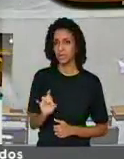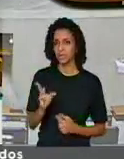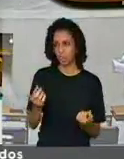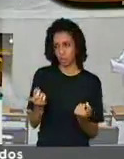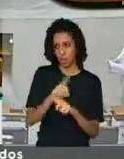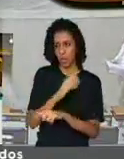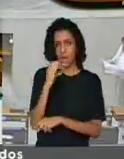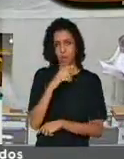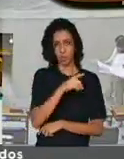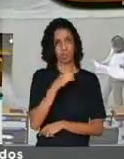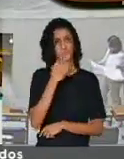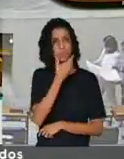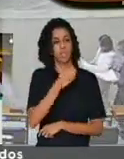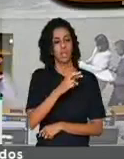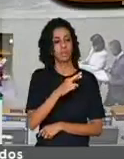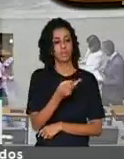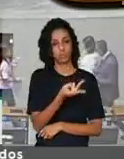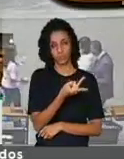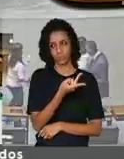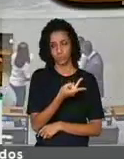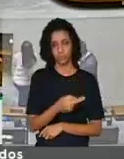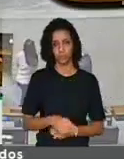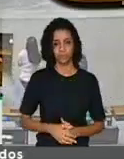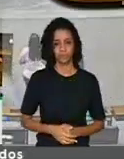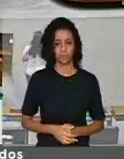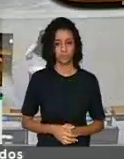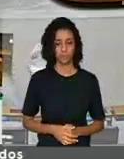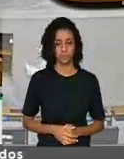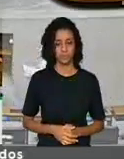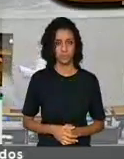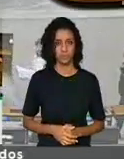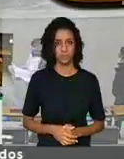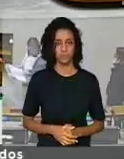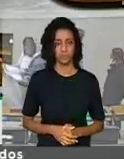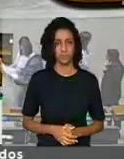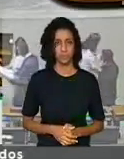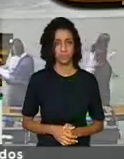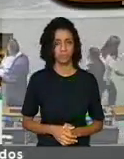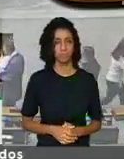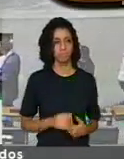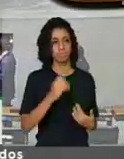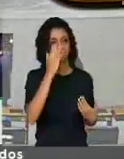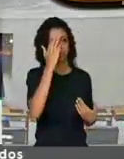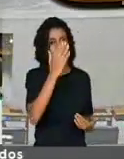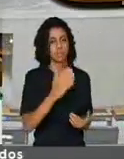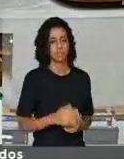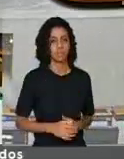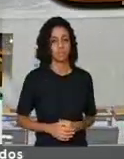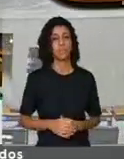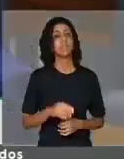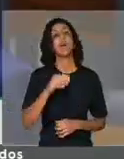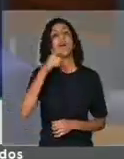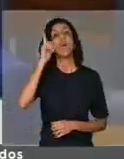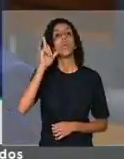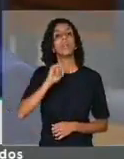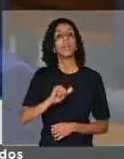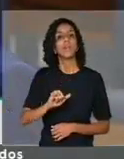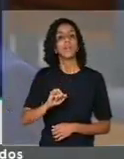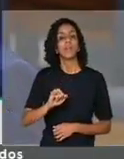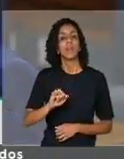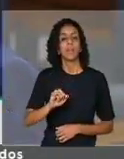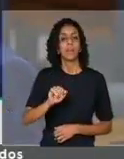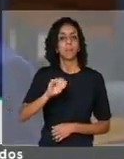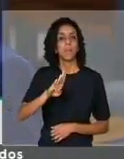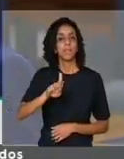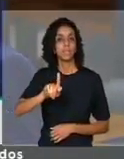manifestação, deputado Rocha e deputado Helder. Senhor presidente, já agradecendo Vossa Excelência, eu quero aqui registrar o que foi divulgado ontem pelo IBGE na